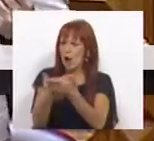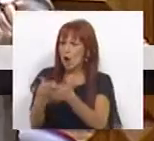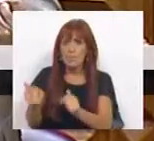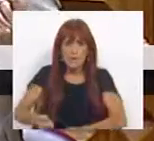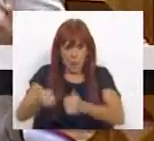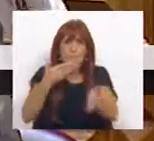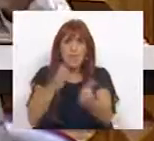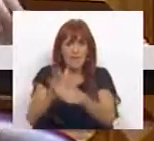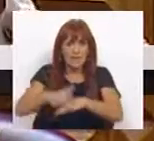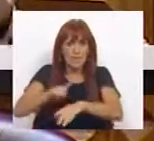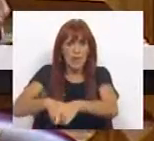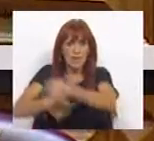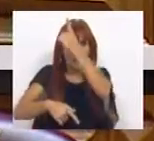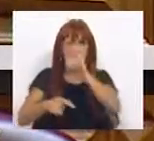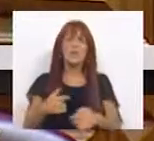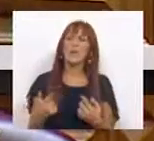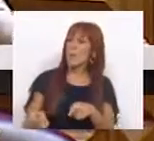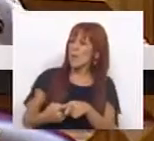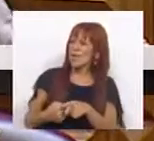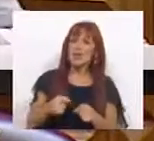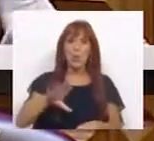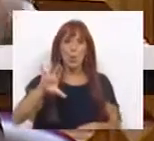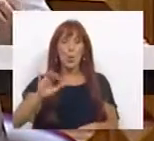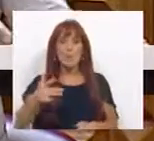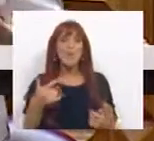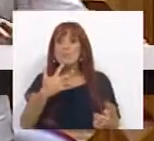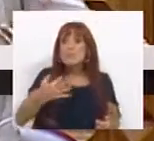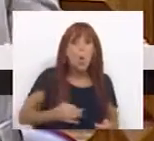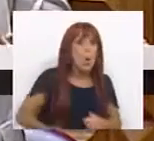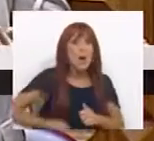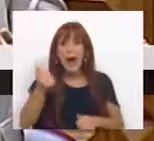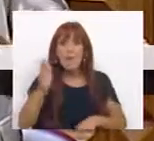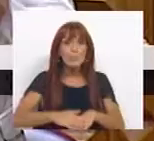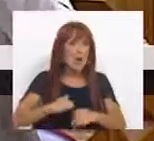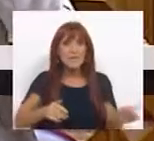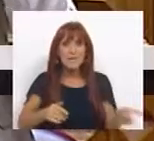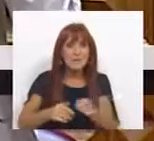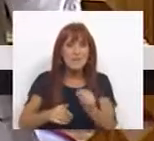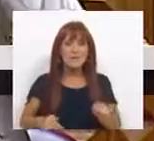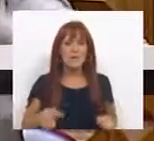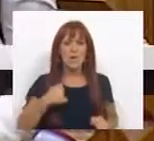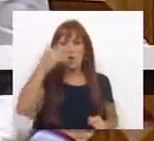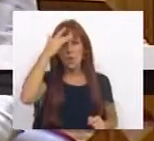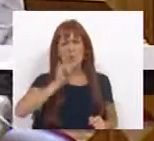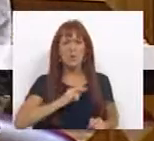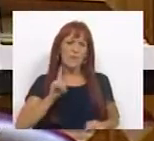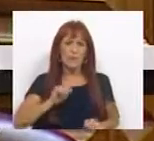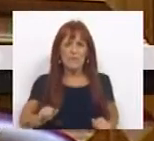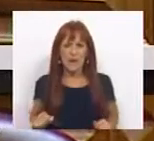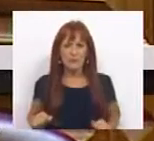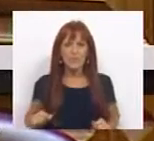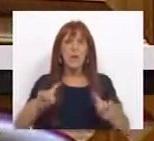economia ganha com isso. É que o mais interessante é que o país todo ganha com isso. E isto, na nossa perspectiva, é